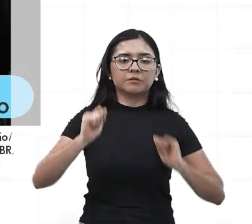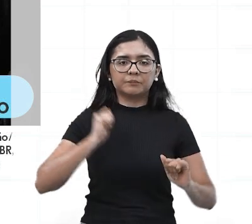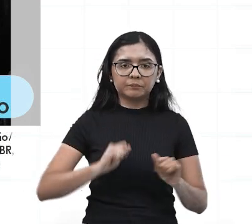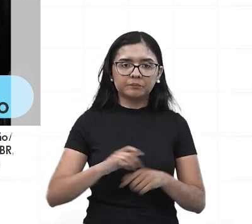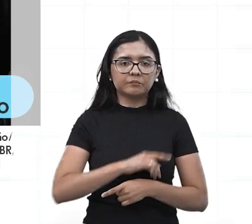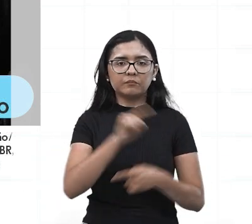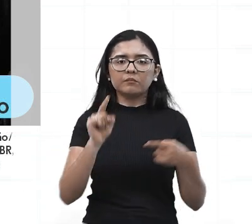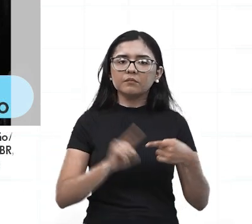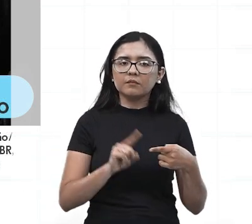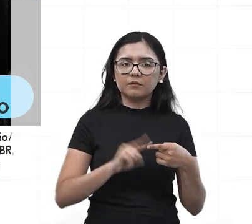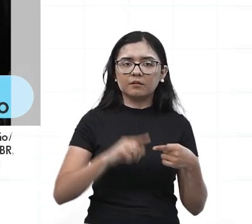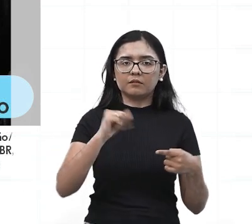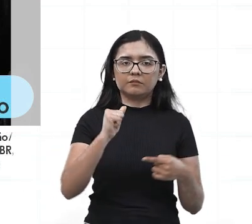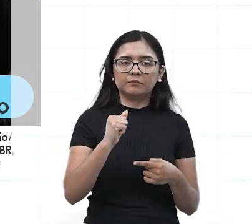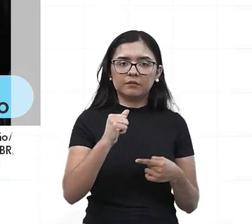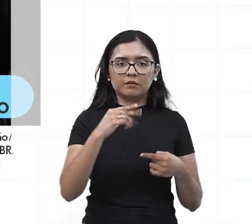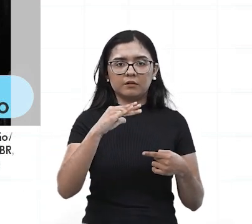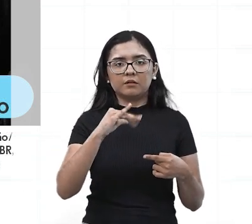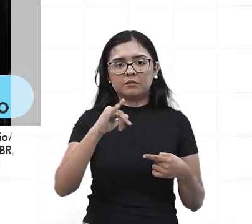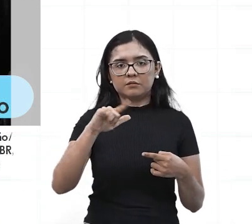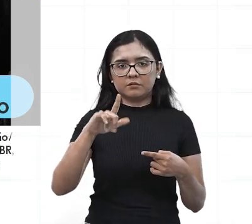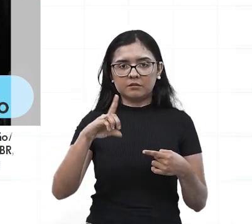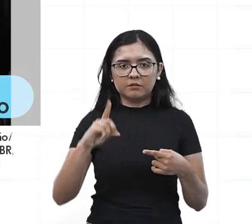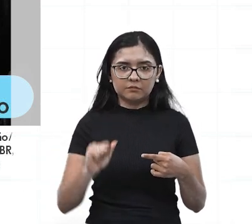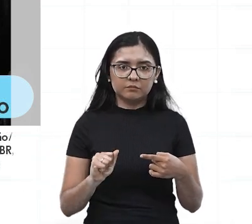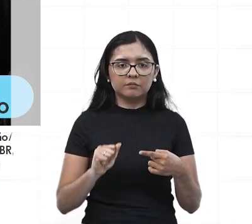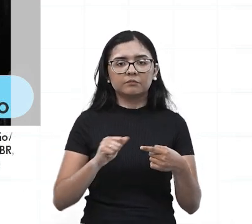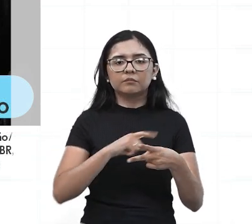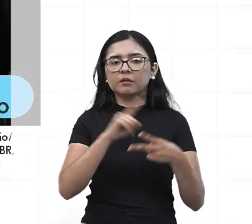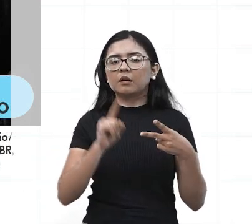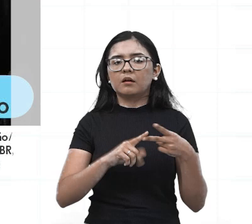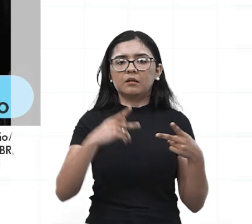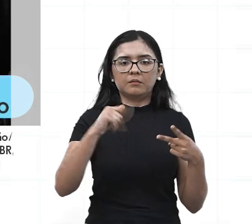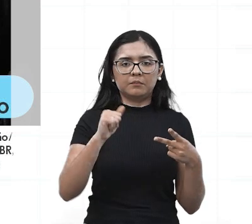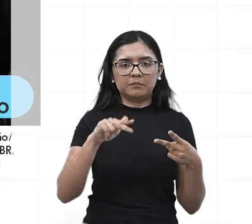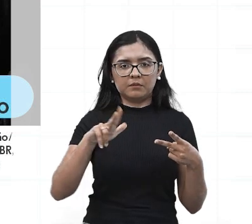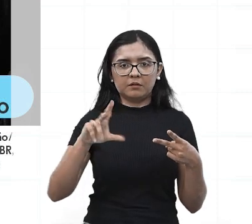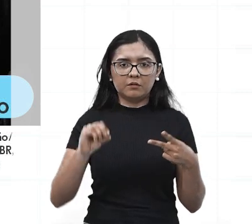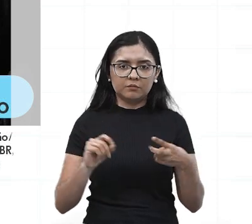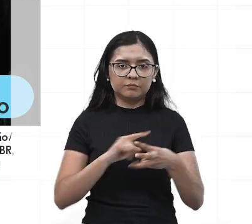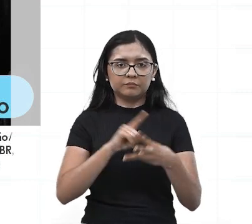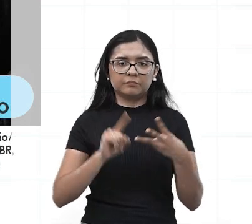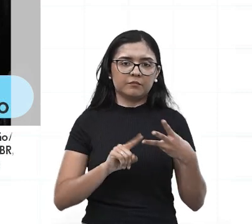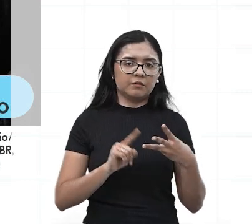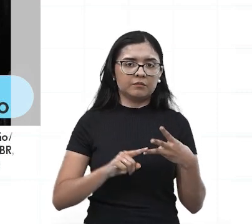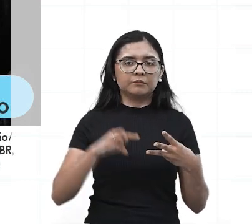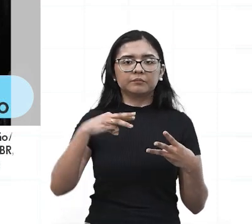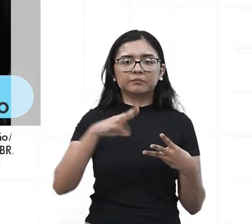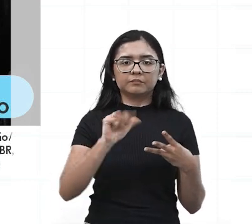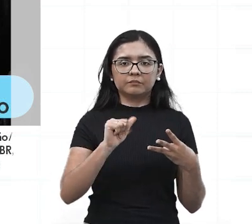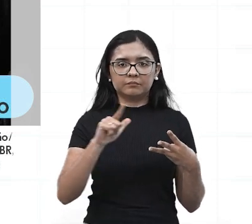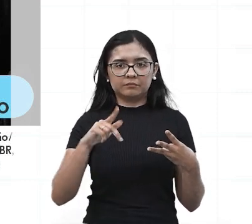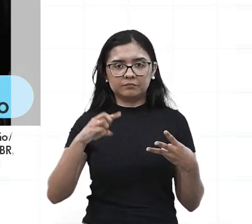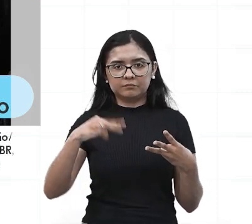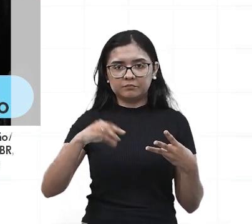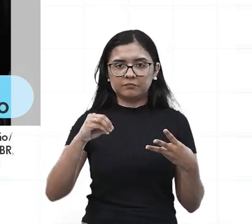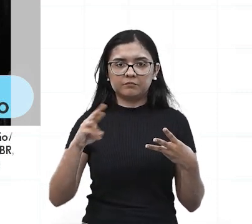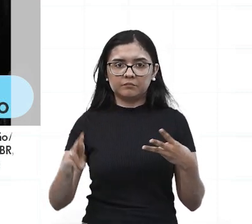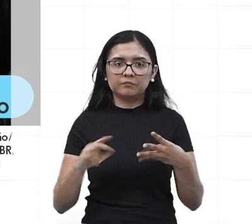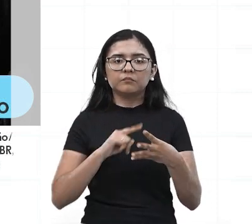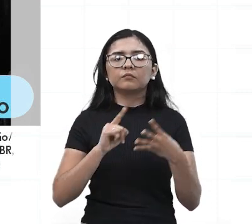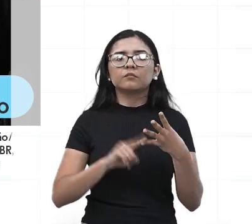Becker, Paulo Altran, Walmor Chagas, Tônia Carreiro e Fernanda Montenegro. E aí a gente tem